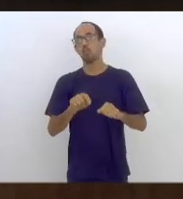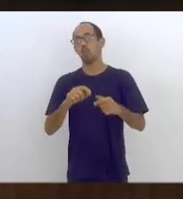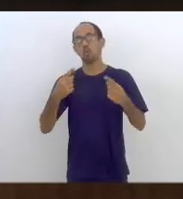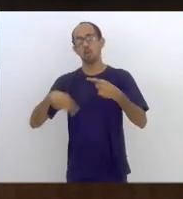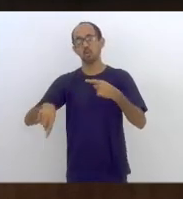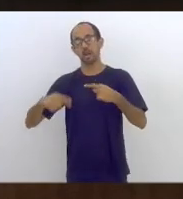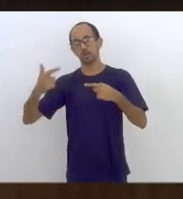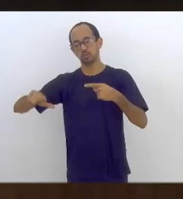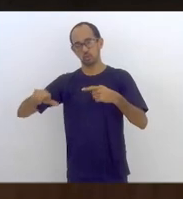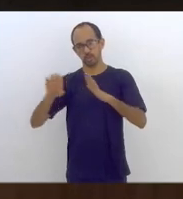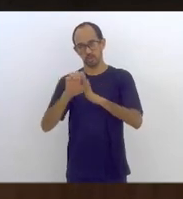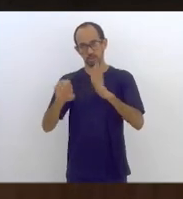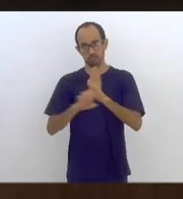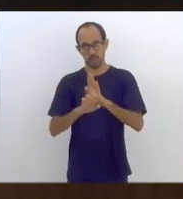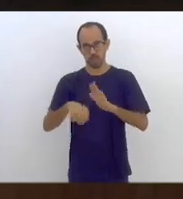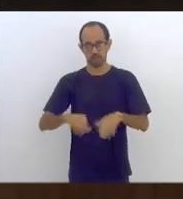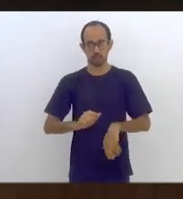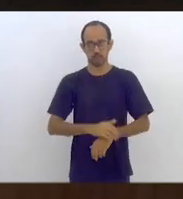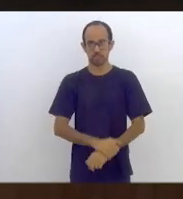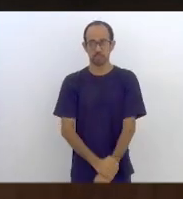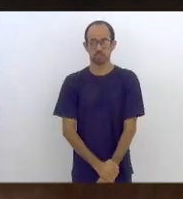as demais emendas